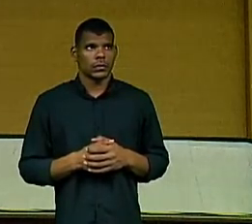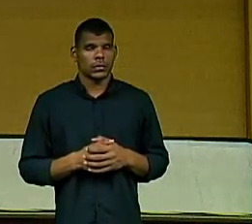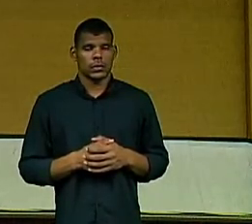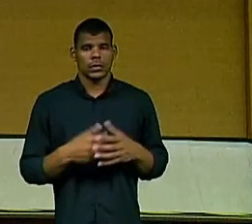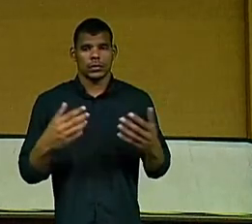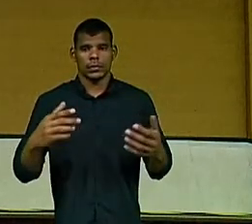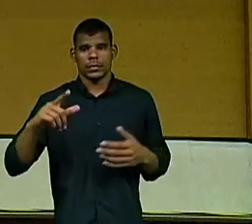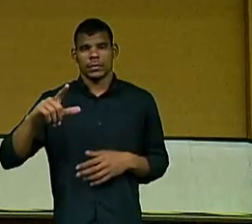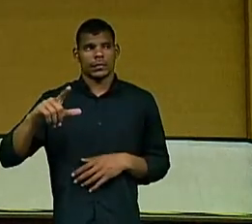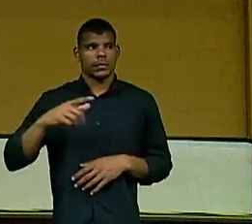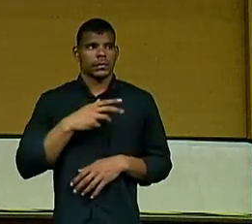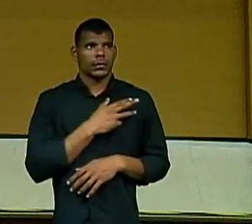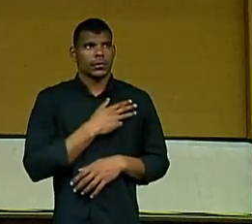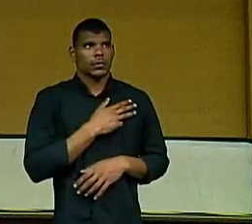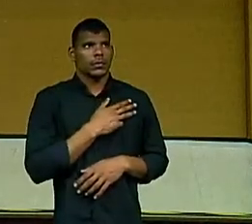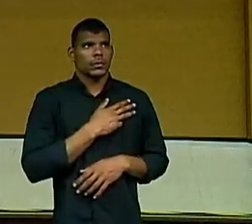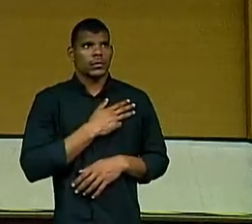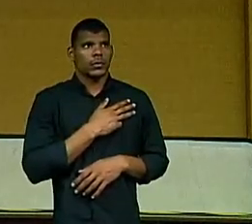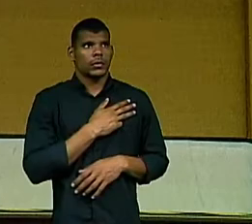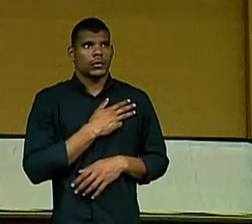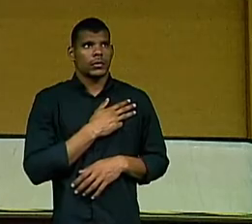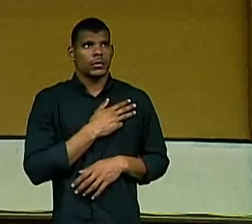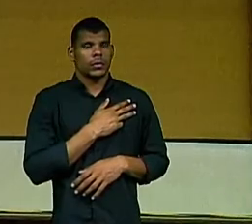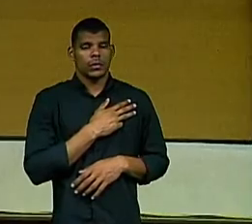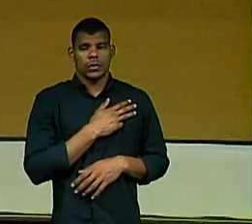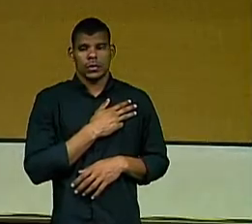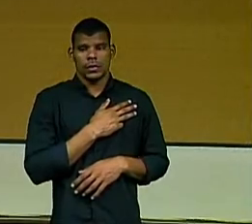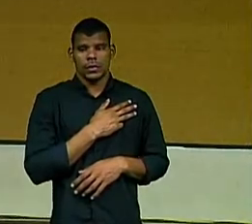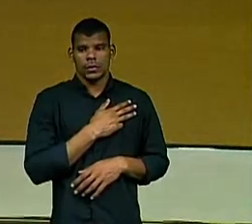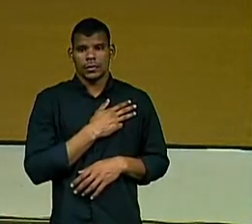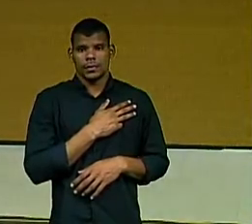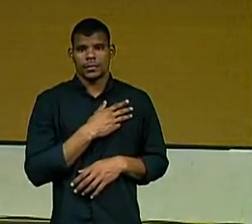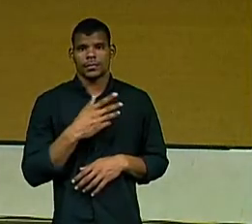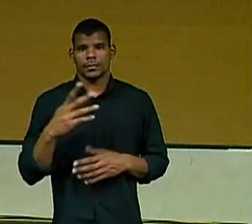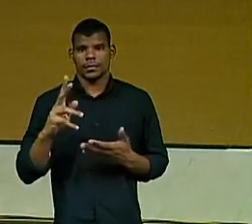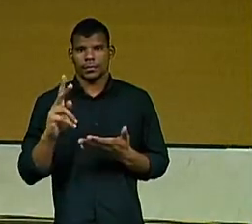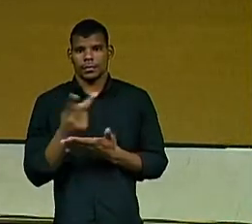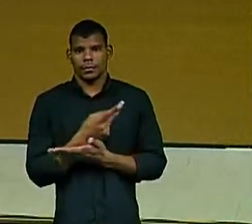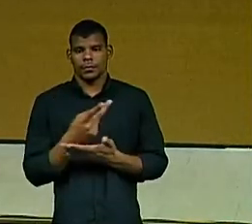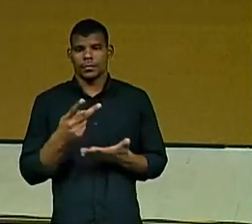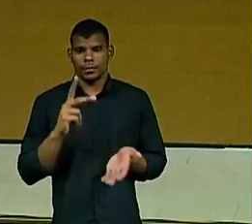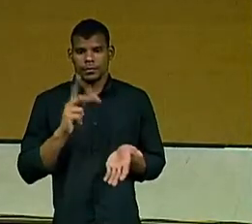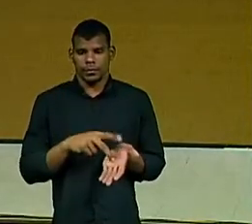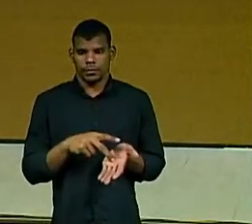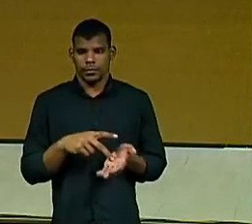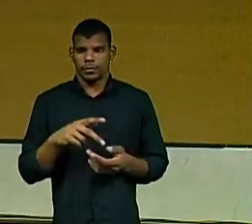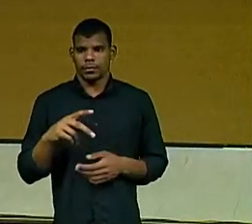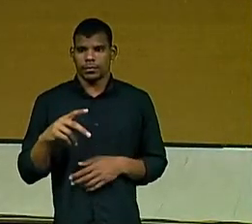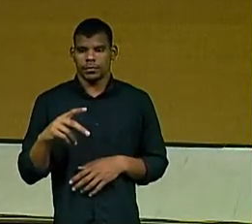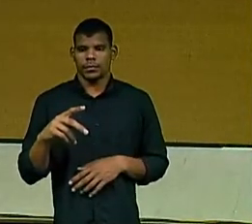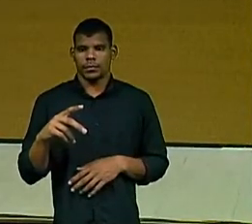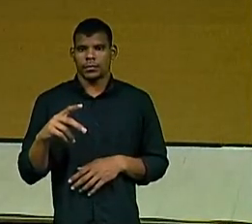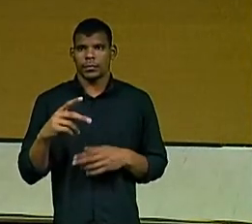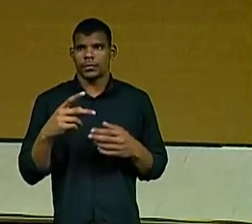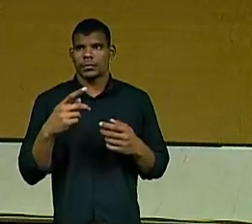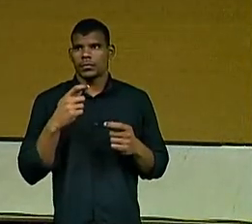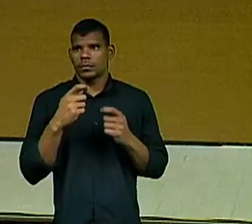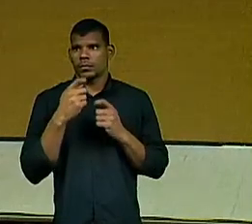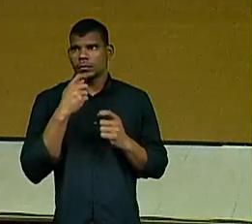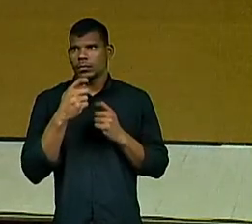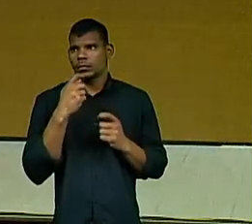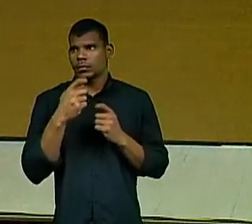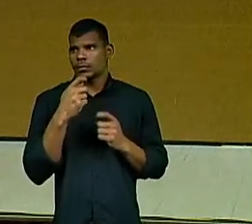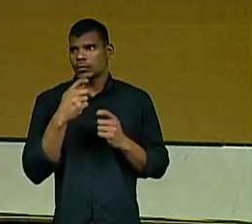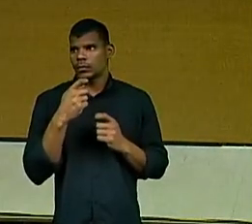E aí isso foi de fato aconteceu pessoal a entrevista o debate aconteceu